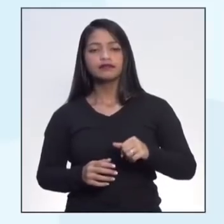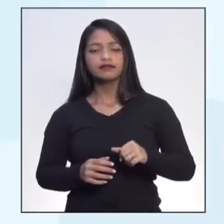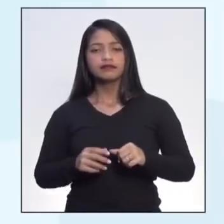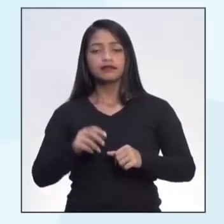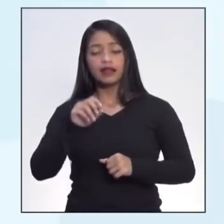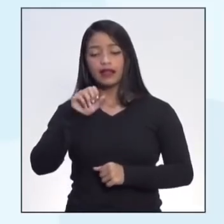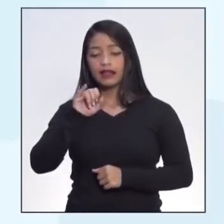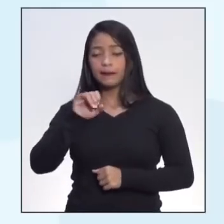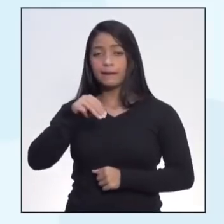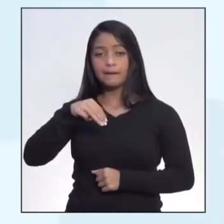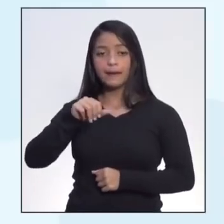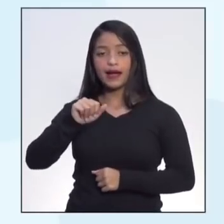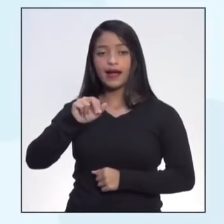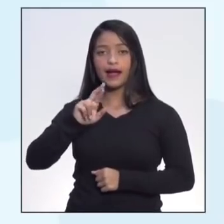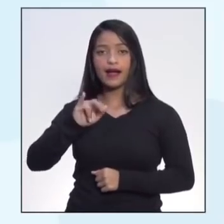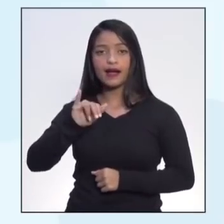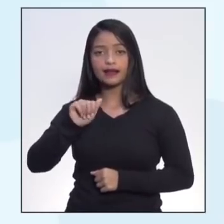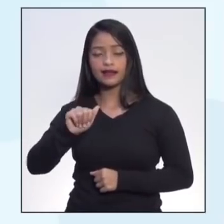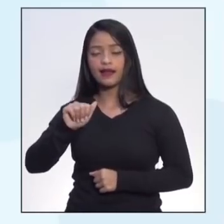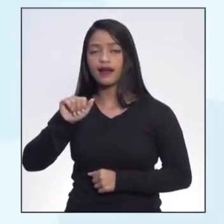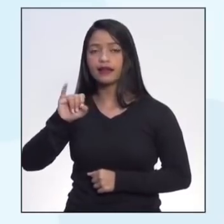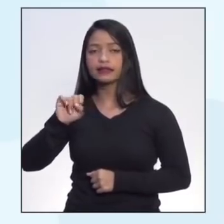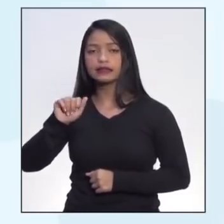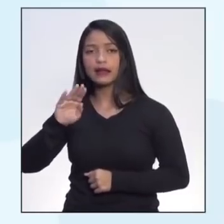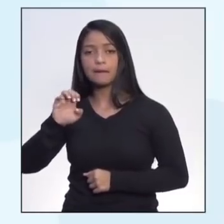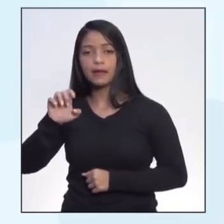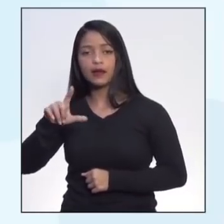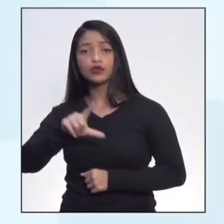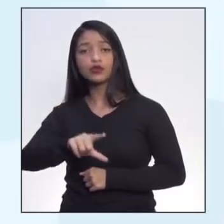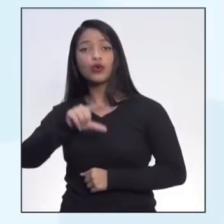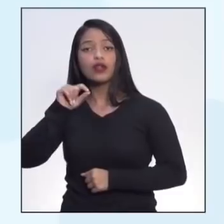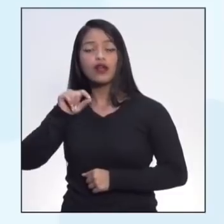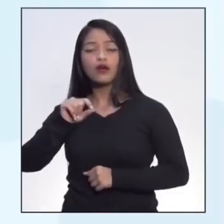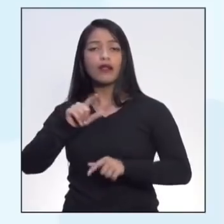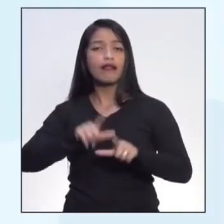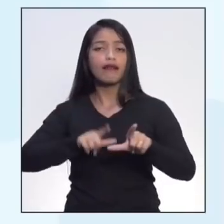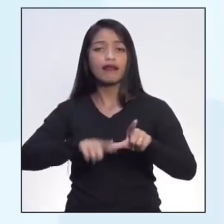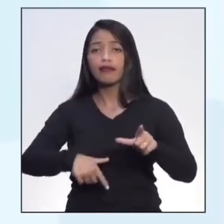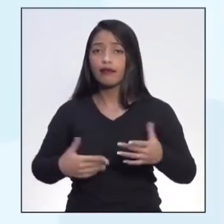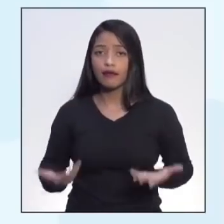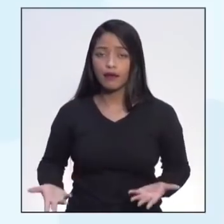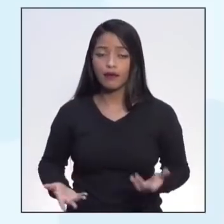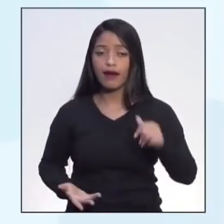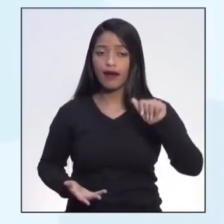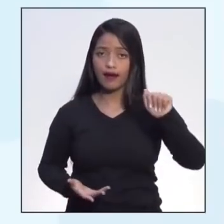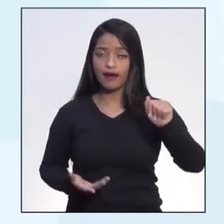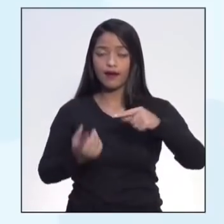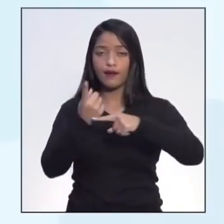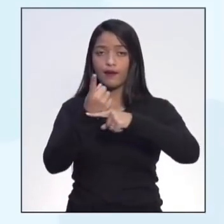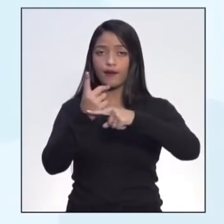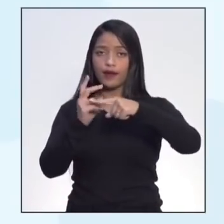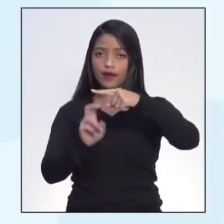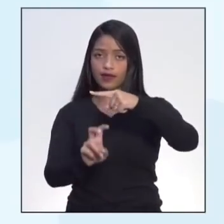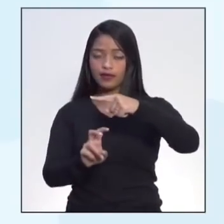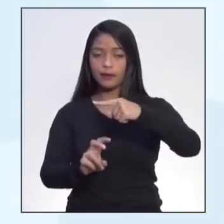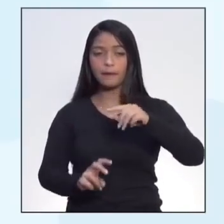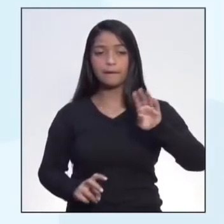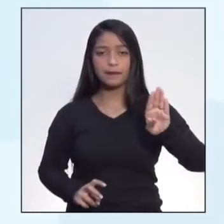que a Maria Isabel assinalou foi letra A, 1/5,